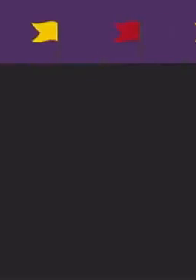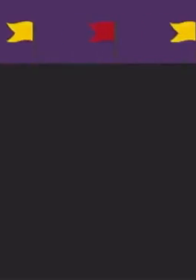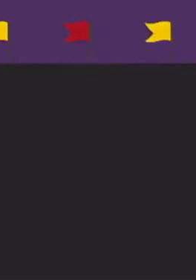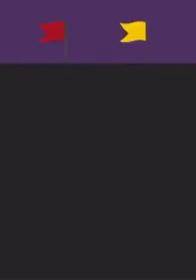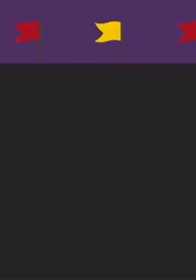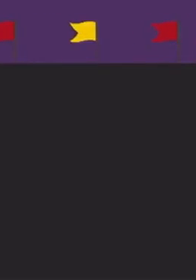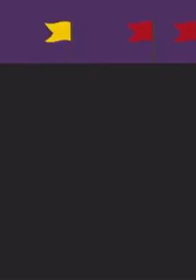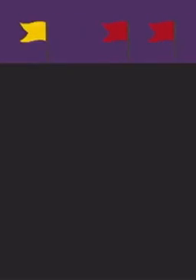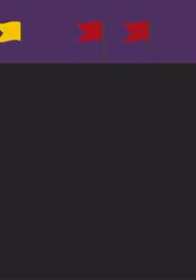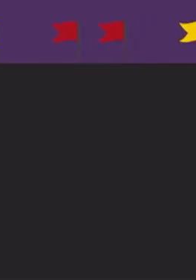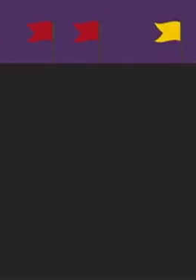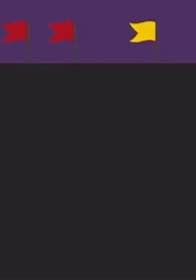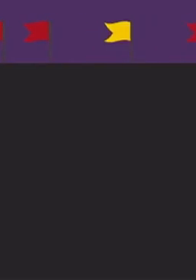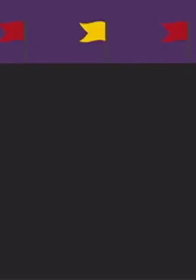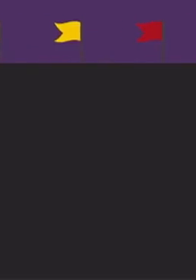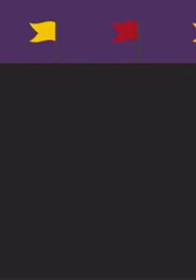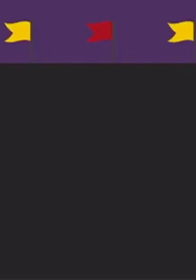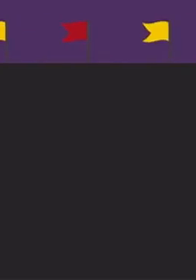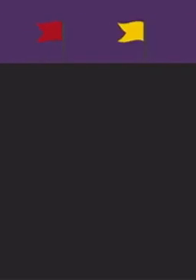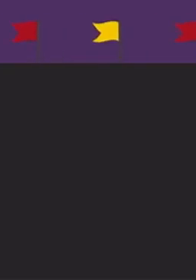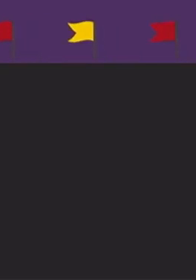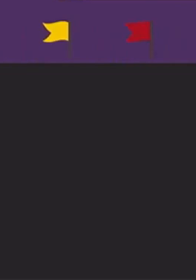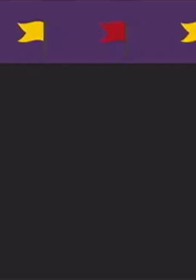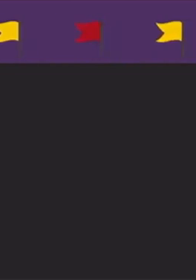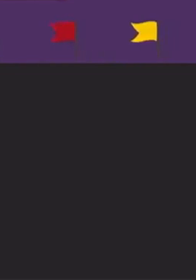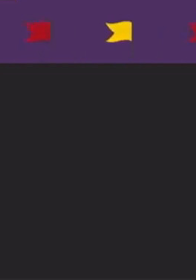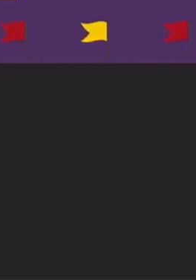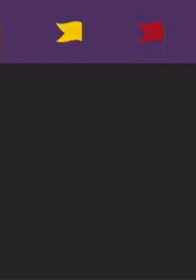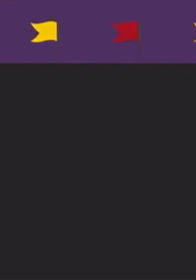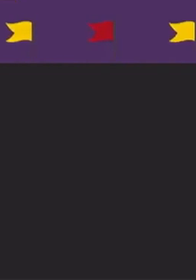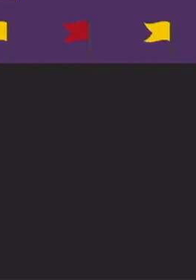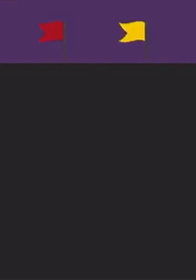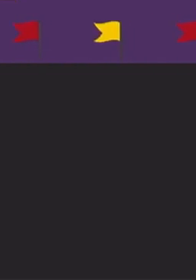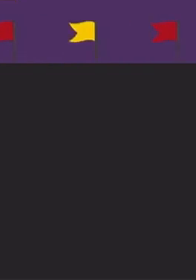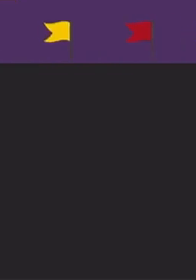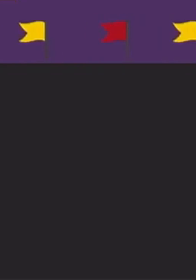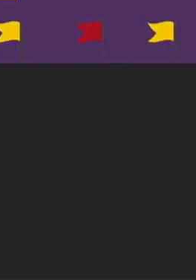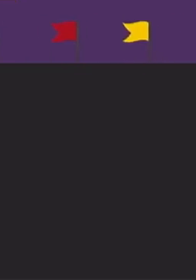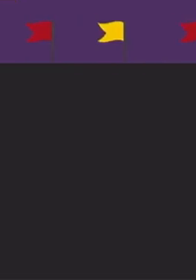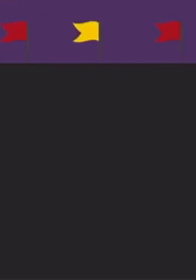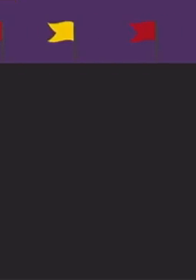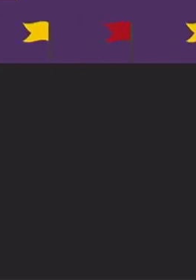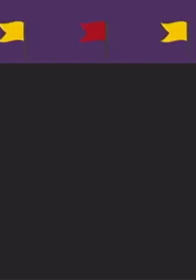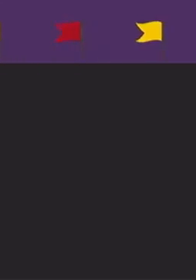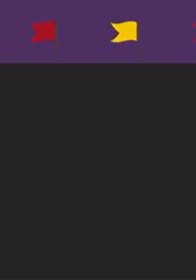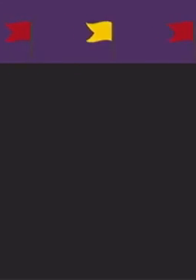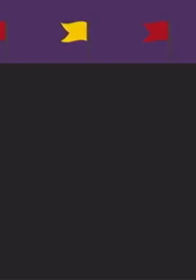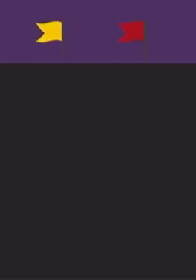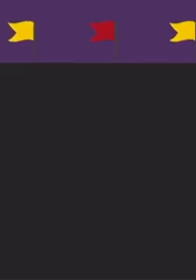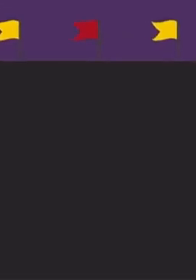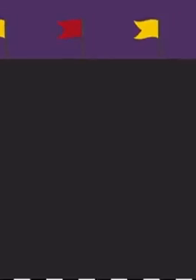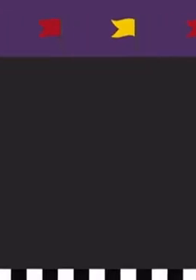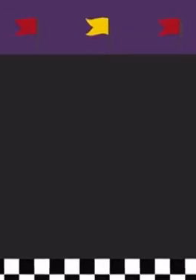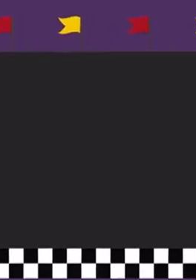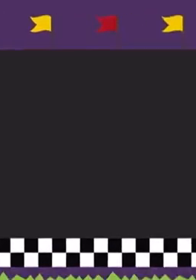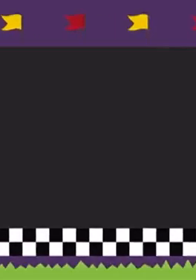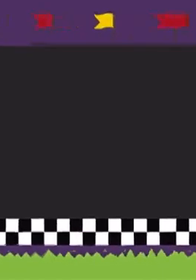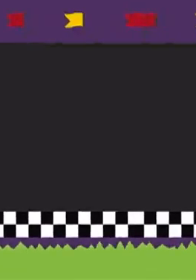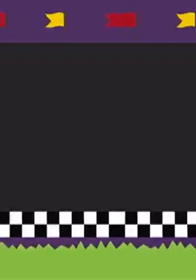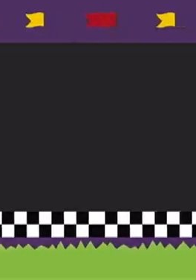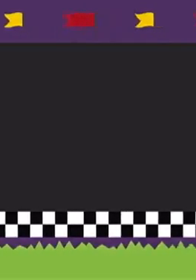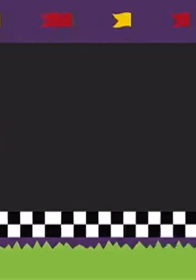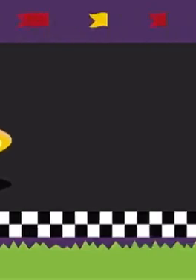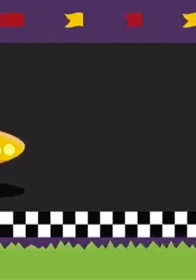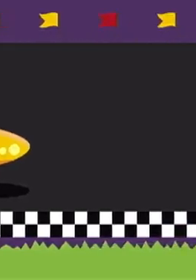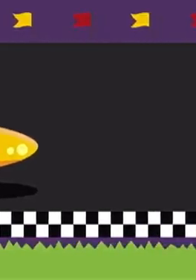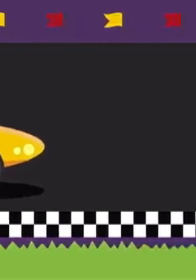A última pesquisa mostrou que todos já sabiam. Eloísio está cada vez mais forte. Eloísio não para de crescer, passando à